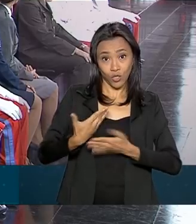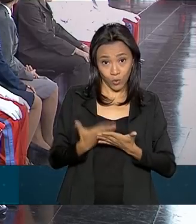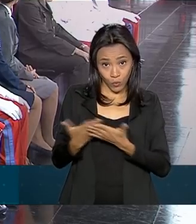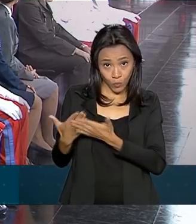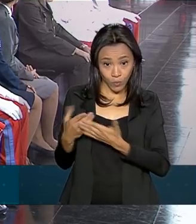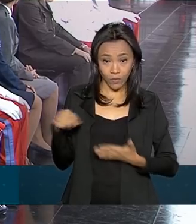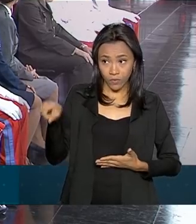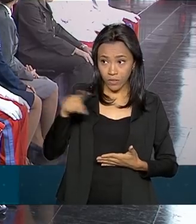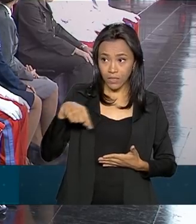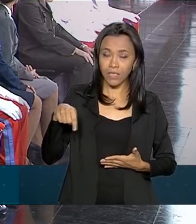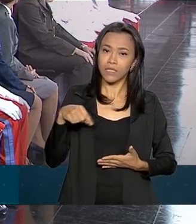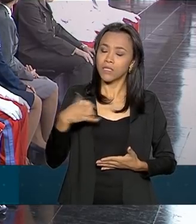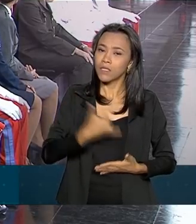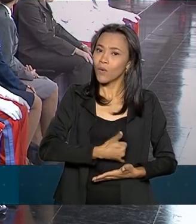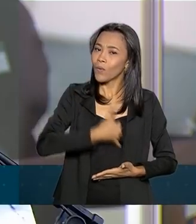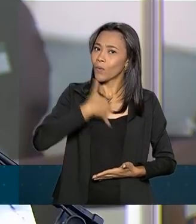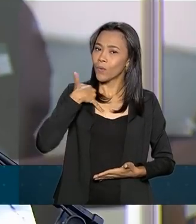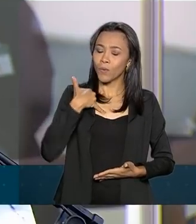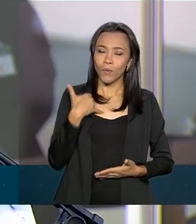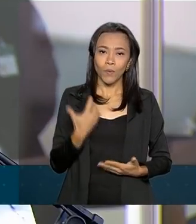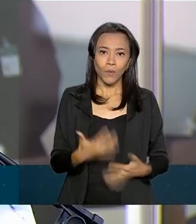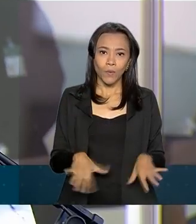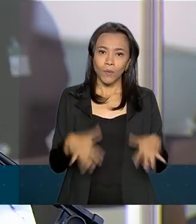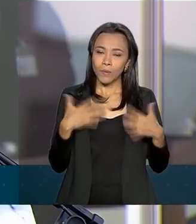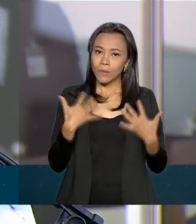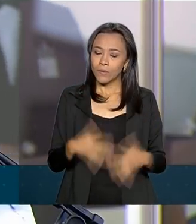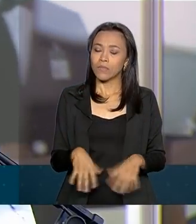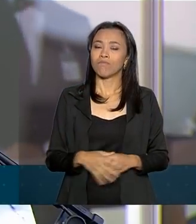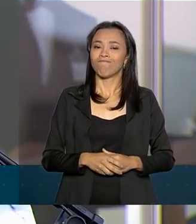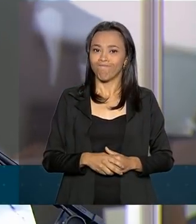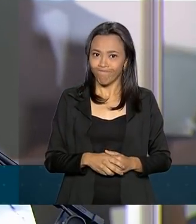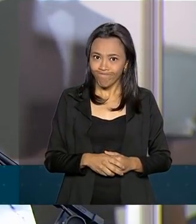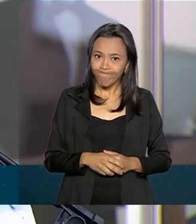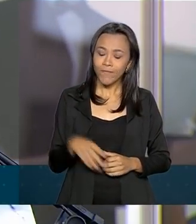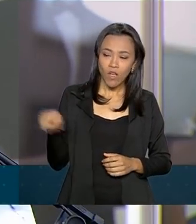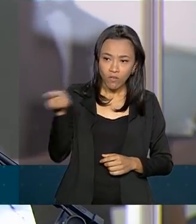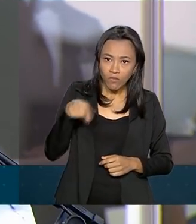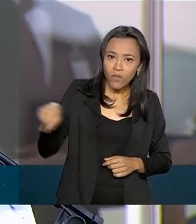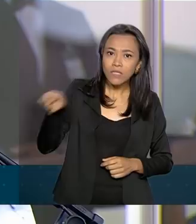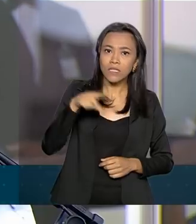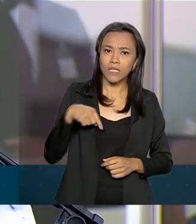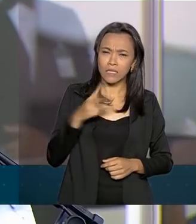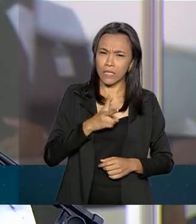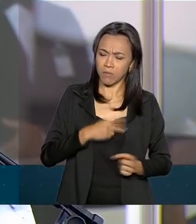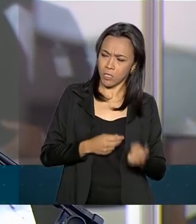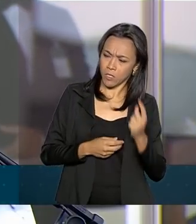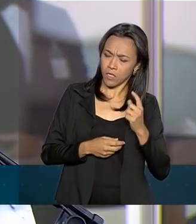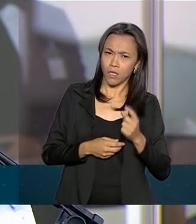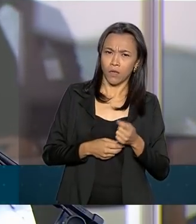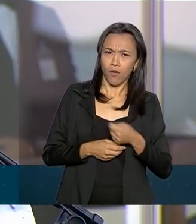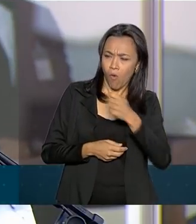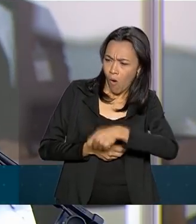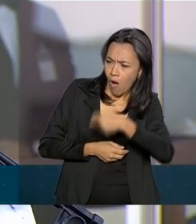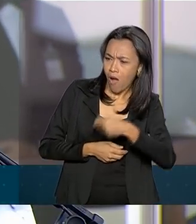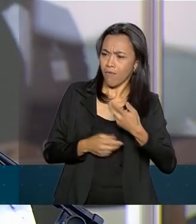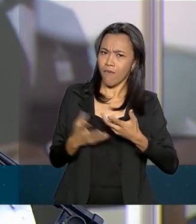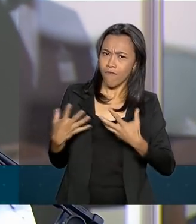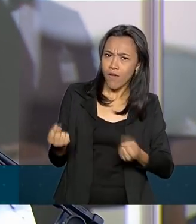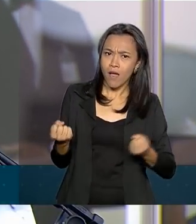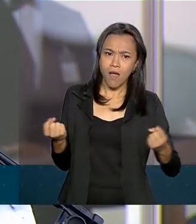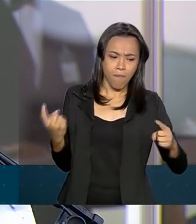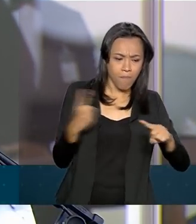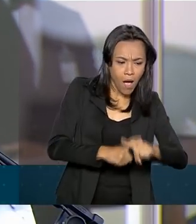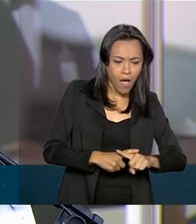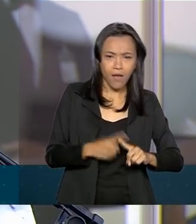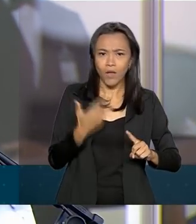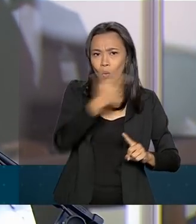têm nos orgulhado e muito em todos os momentos em que vocês são exigidos ou participam de competições